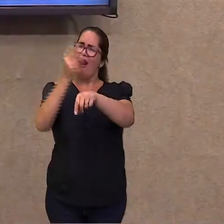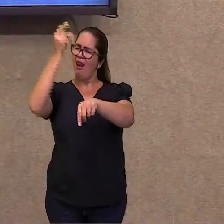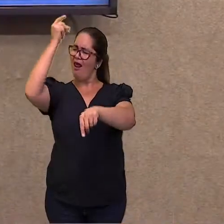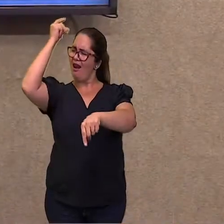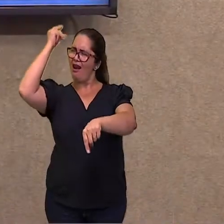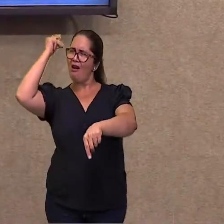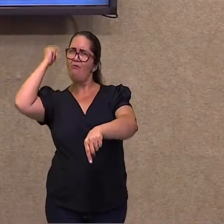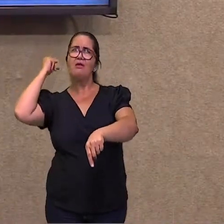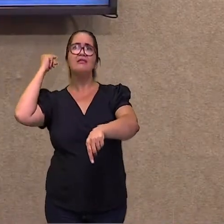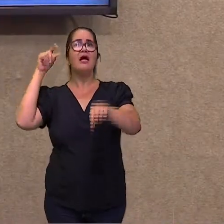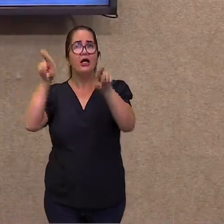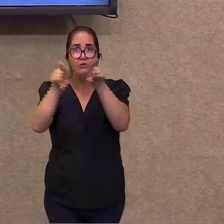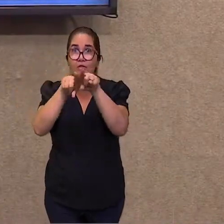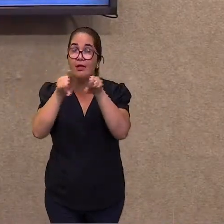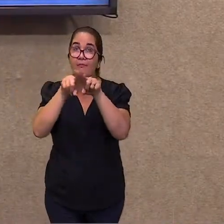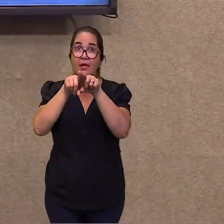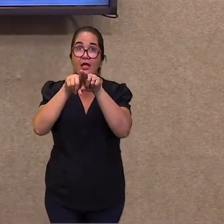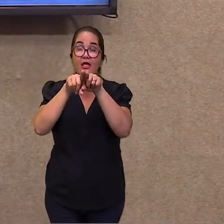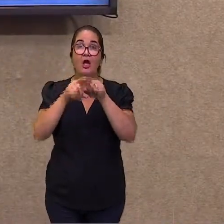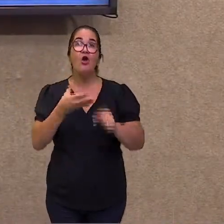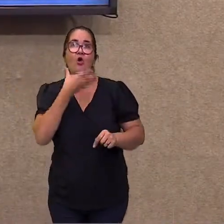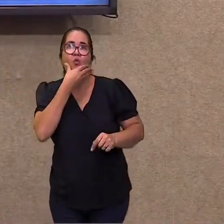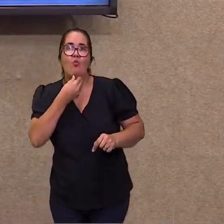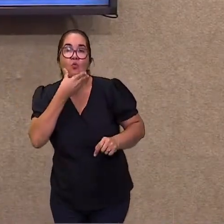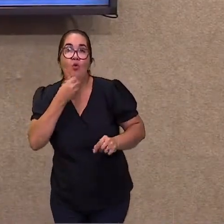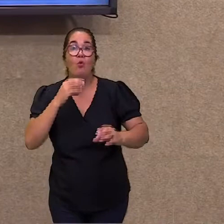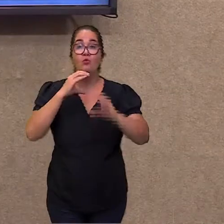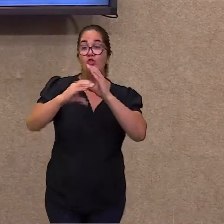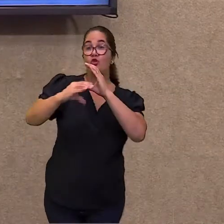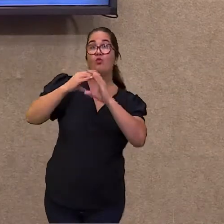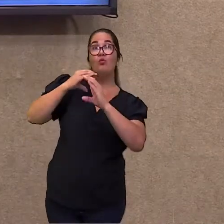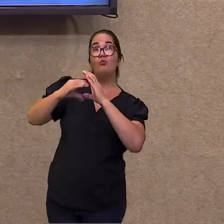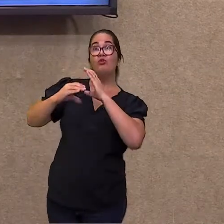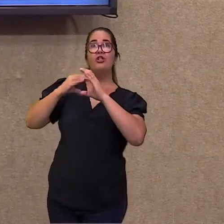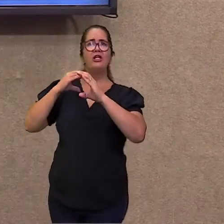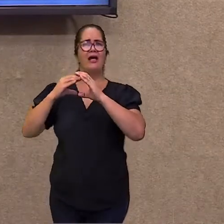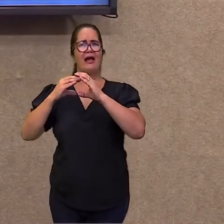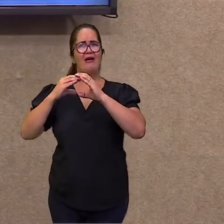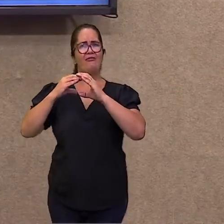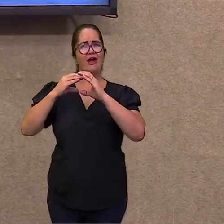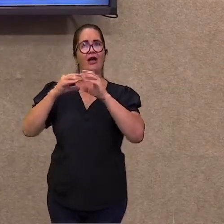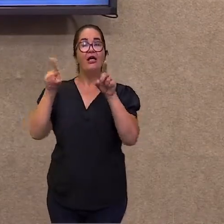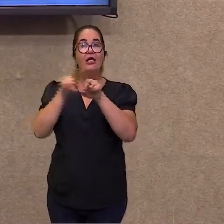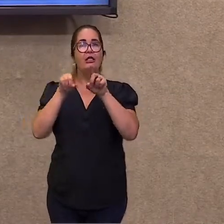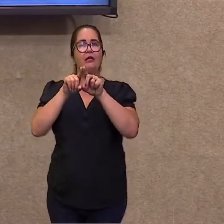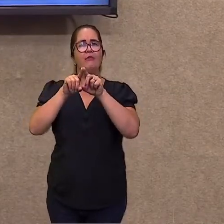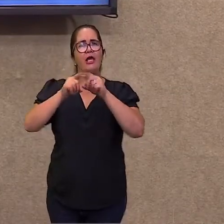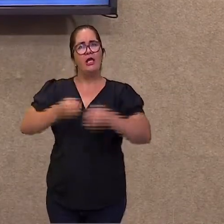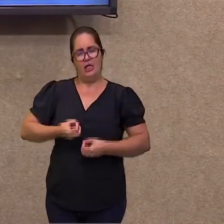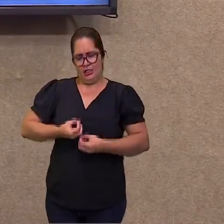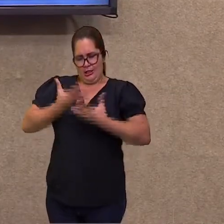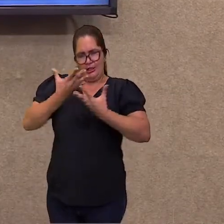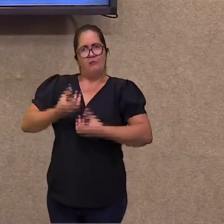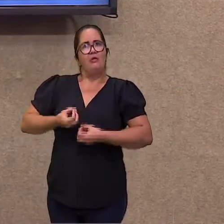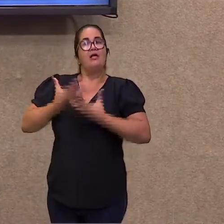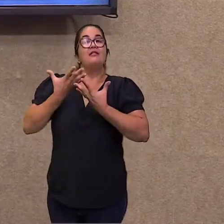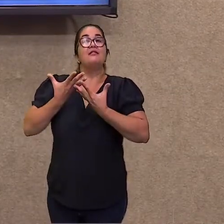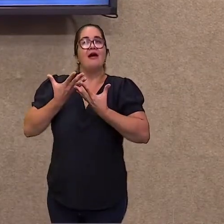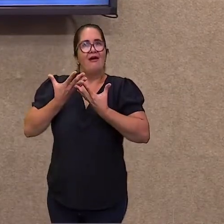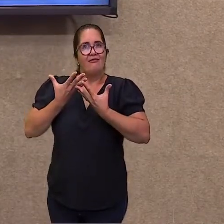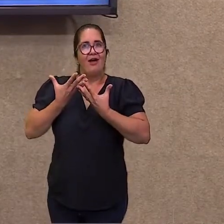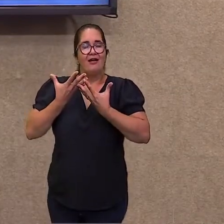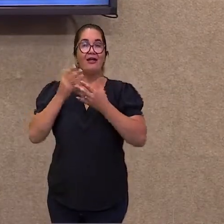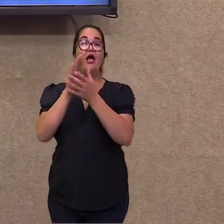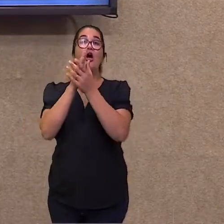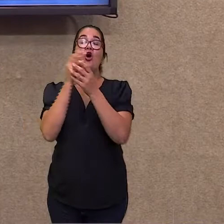a necessidade do homem se comunicar, né? De se expressar. Então, o que eles usavam muito? As mãos e os